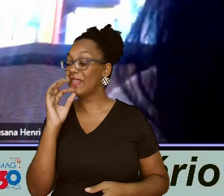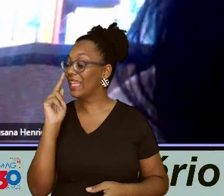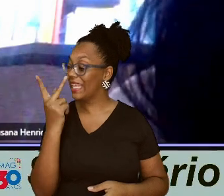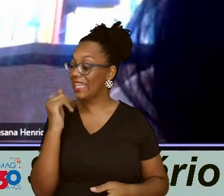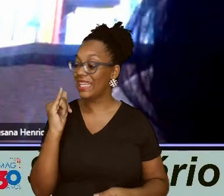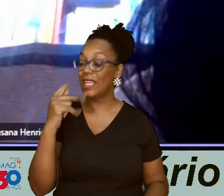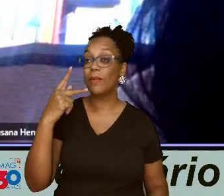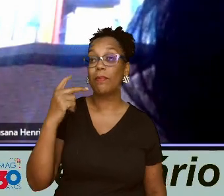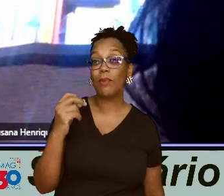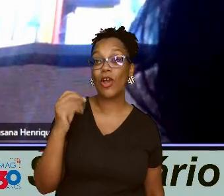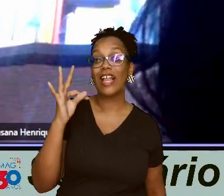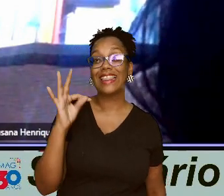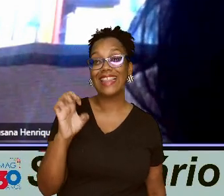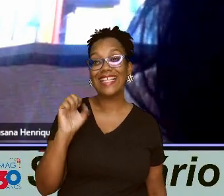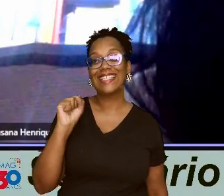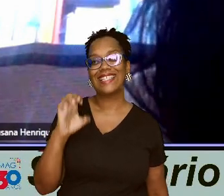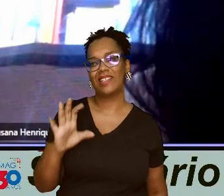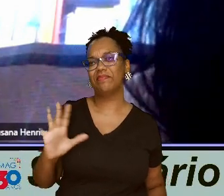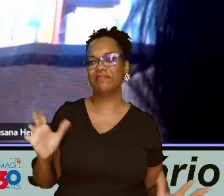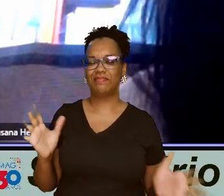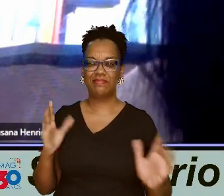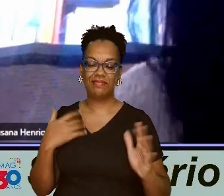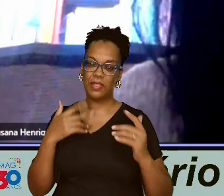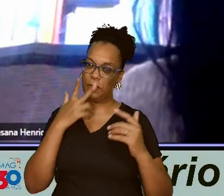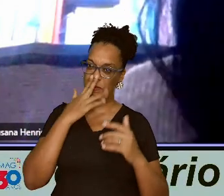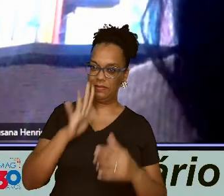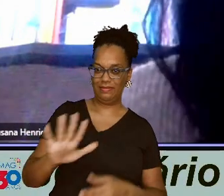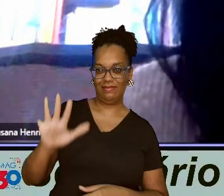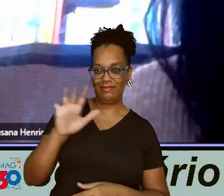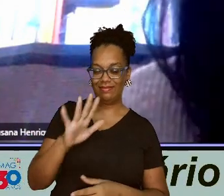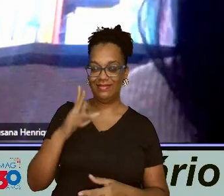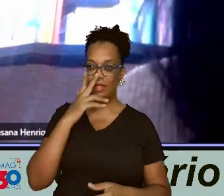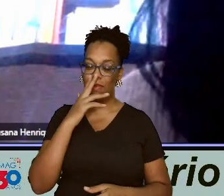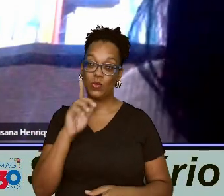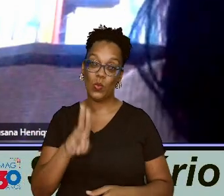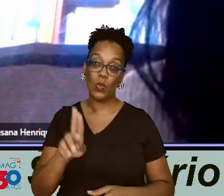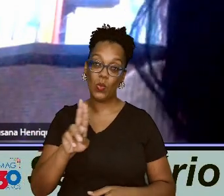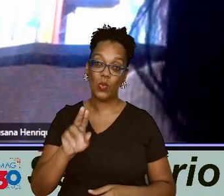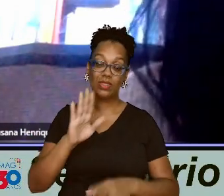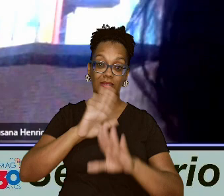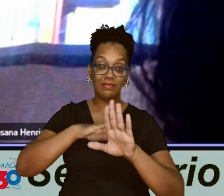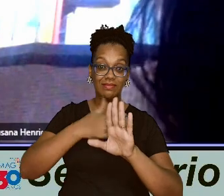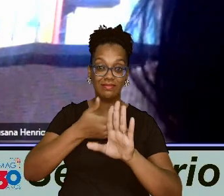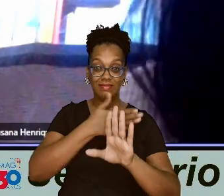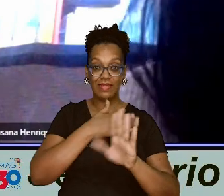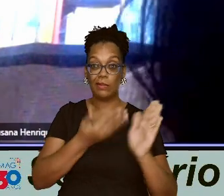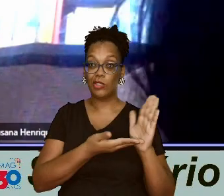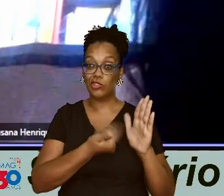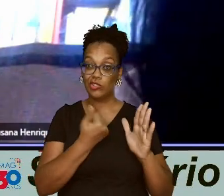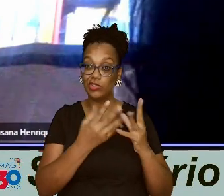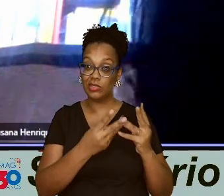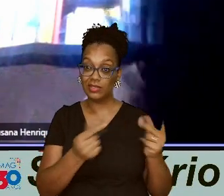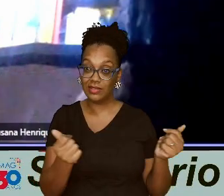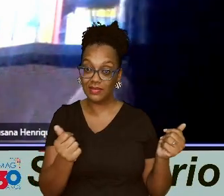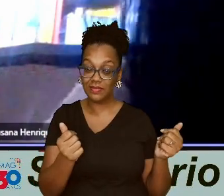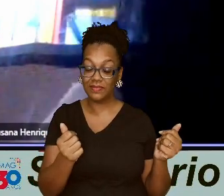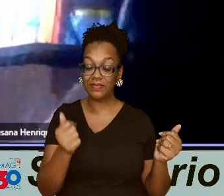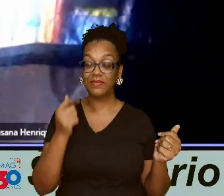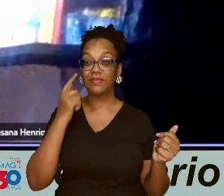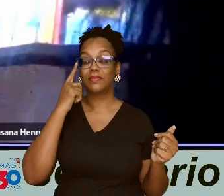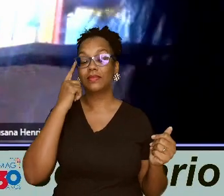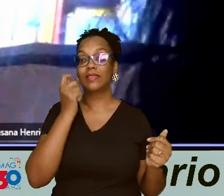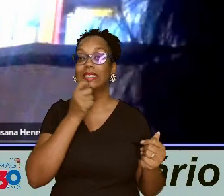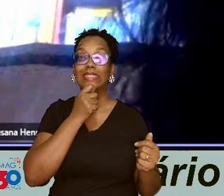eu fiquei um pouco com essa impressão de que o precedente, então, é utilizado para extinguir, né, sem se